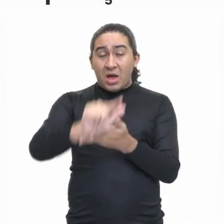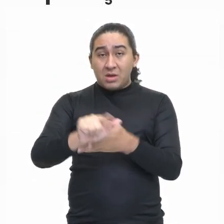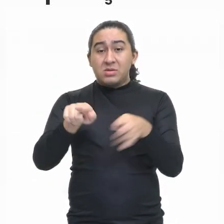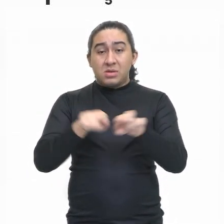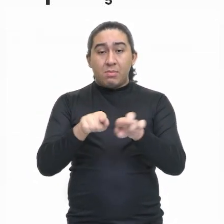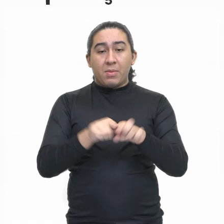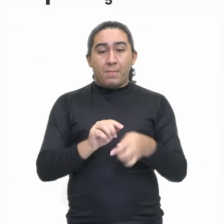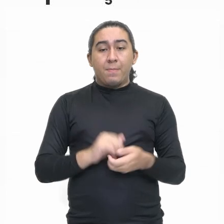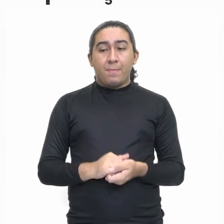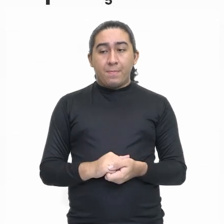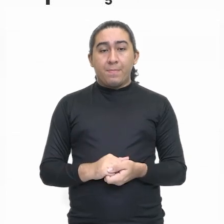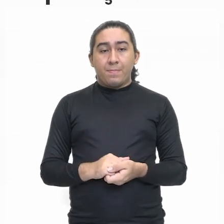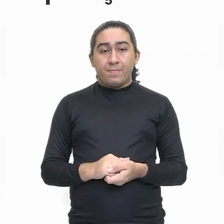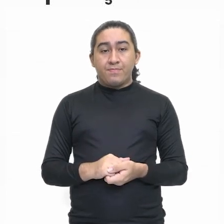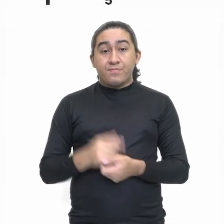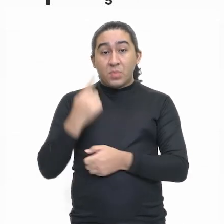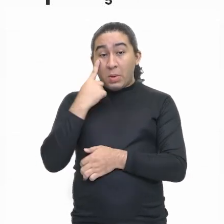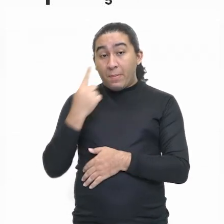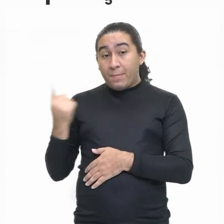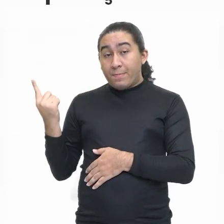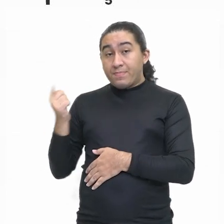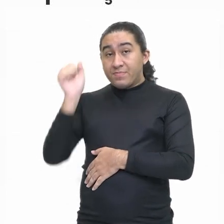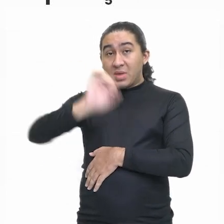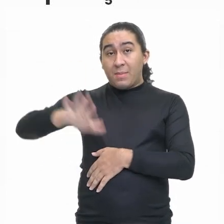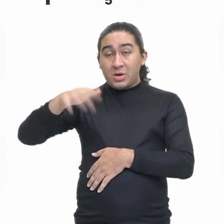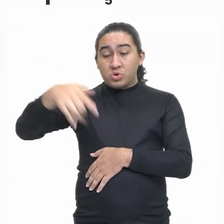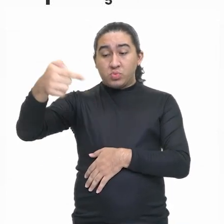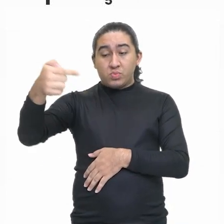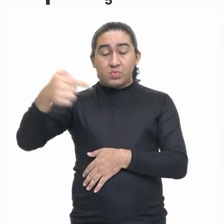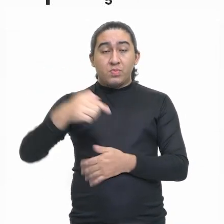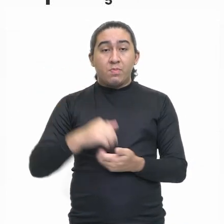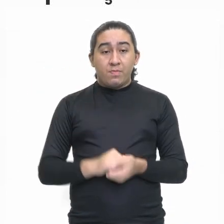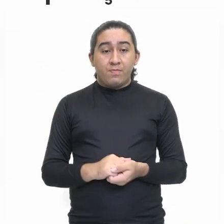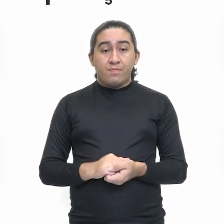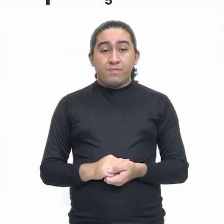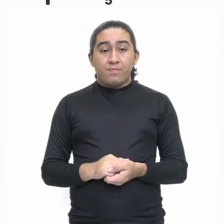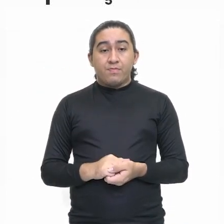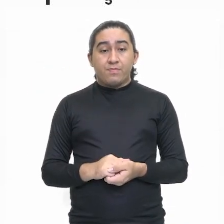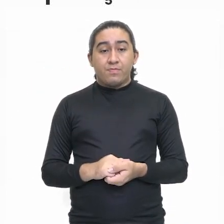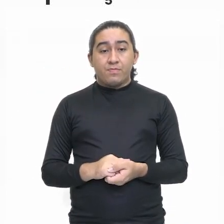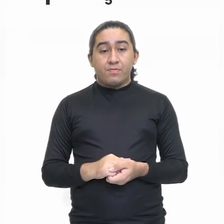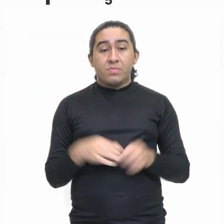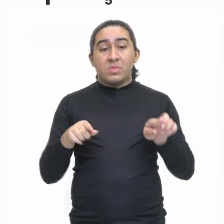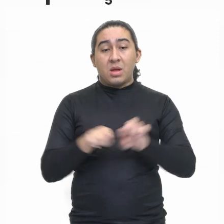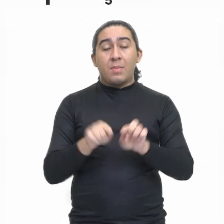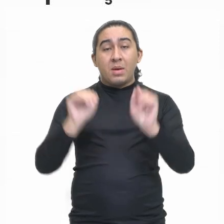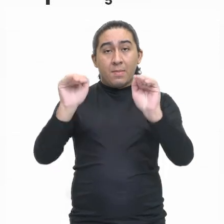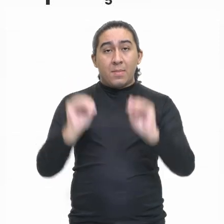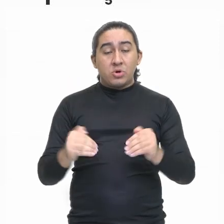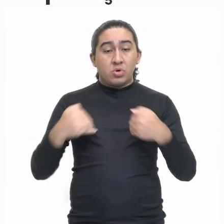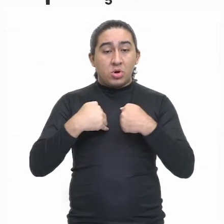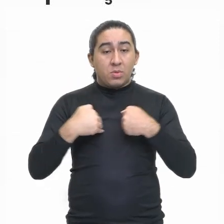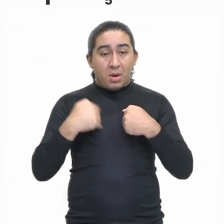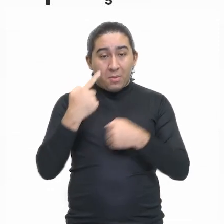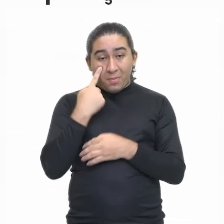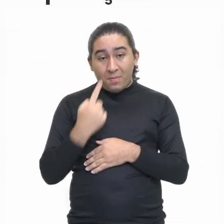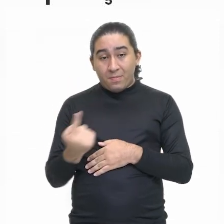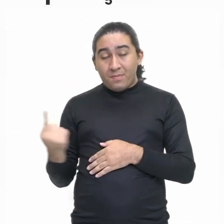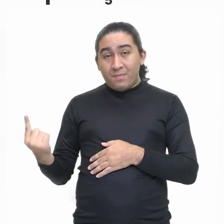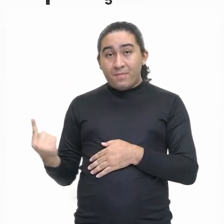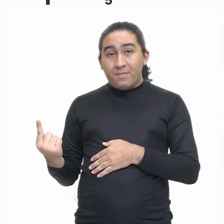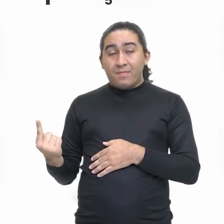plantas espinhosas. Olha aí, nós temos essas plantas aí na imagem e também um animal, né,